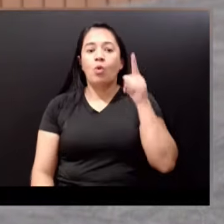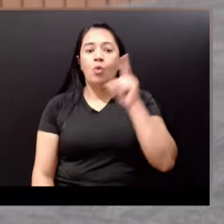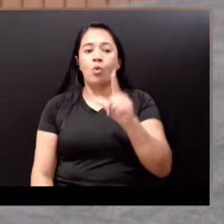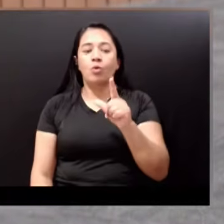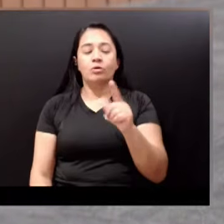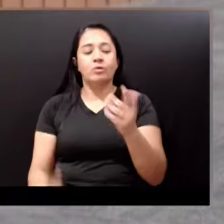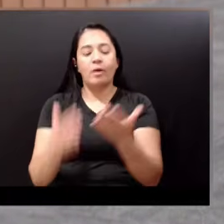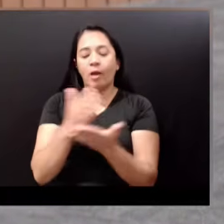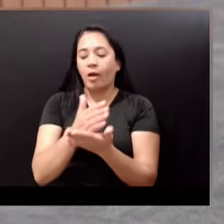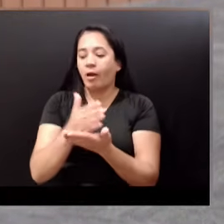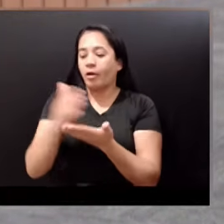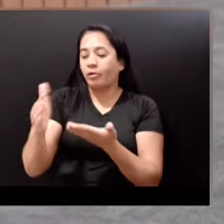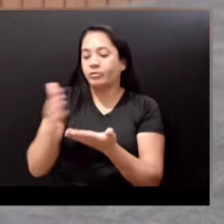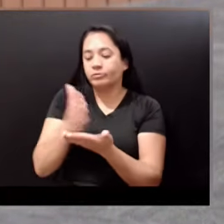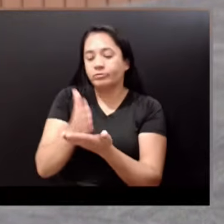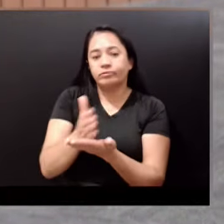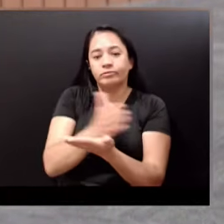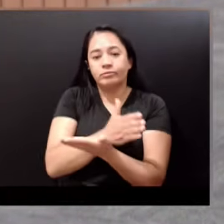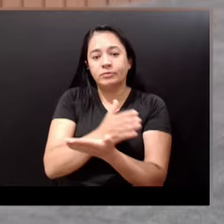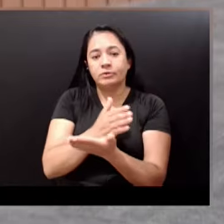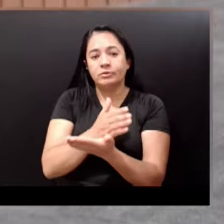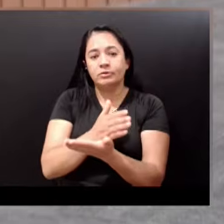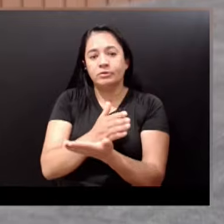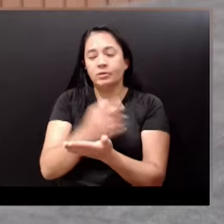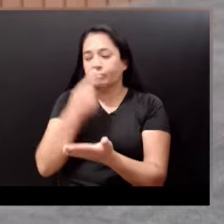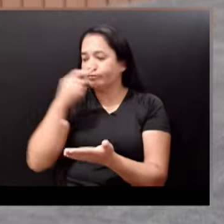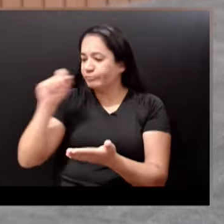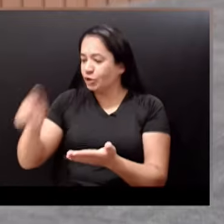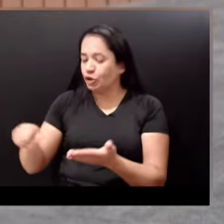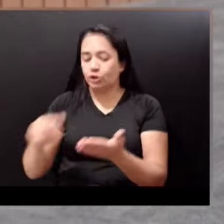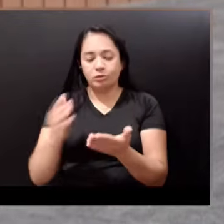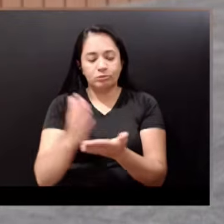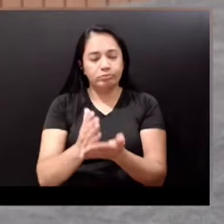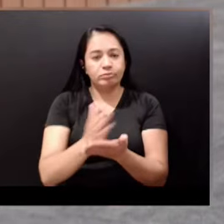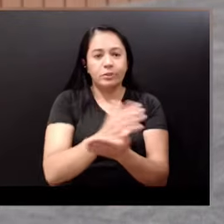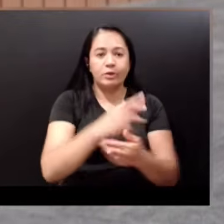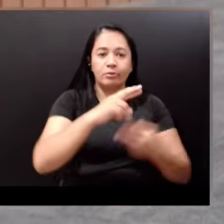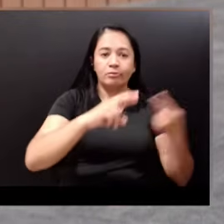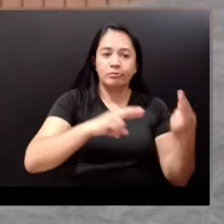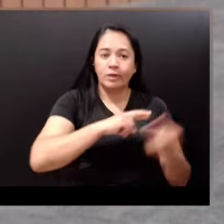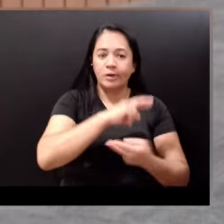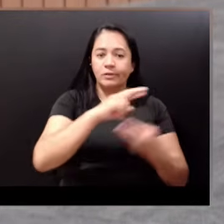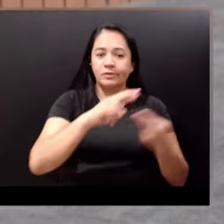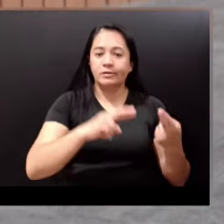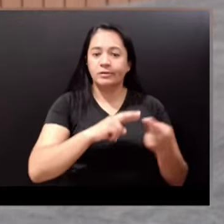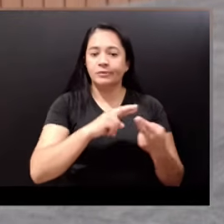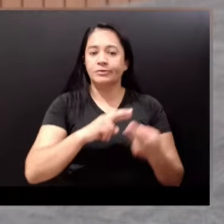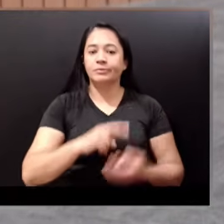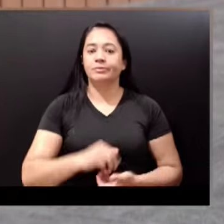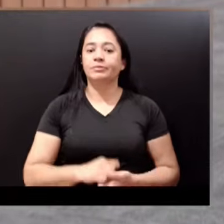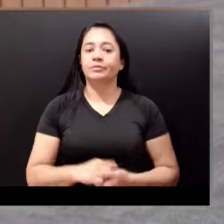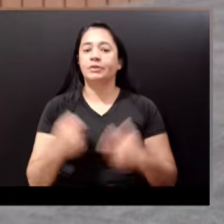adequadamente aquilo que é realmente lixo e aquilo que não, que é resíduo sólido, que tem que ser reciclado, tem que